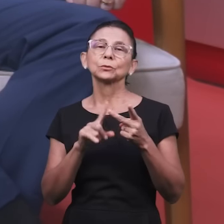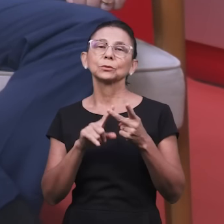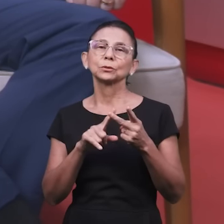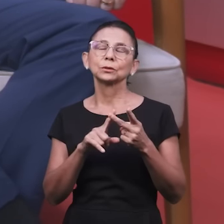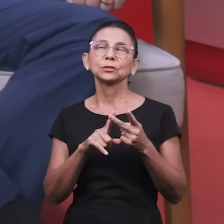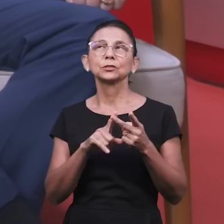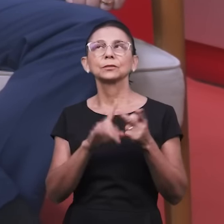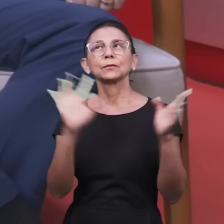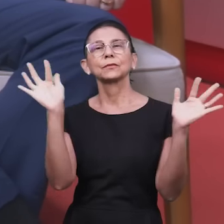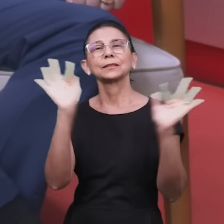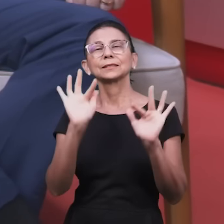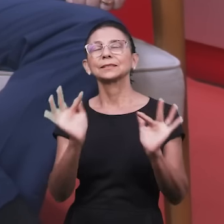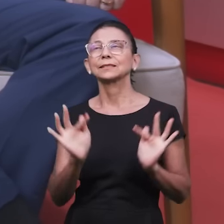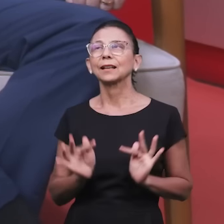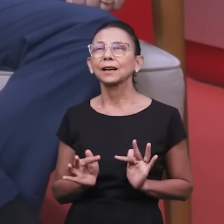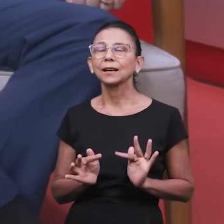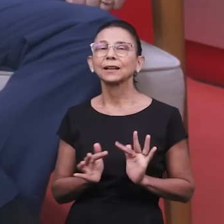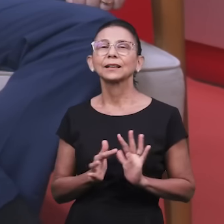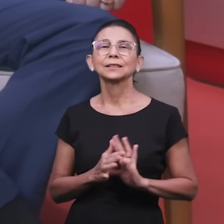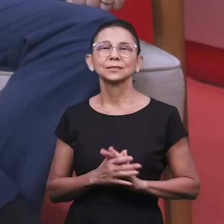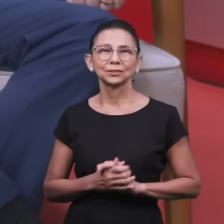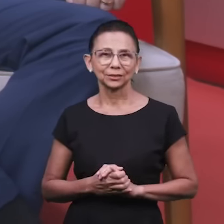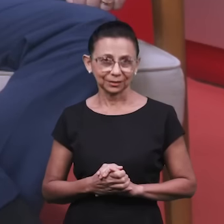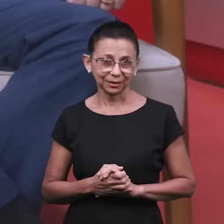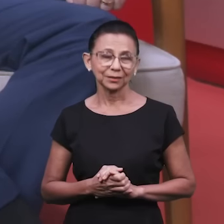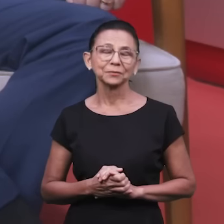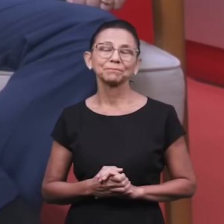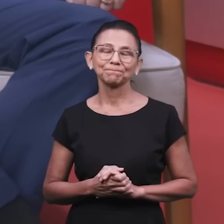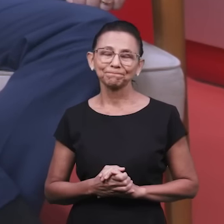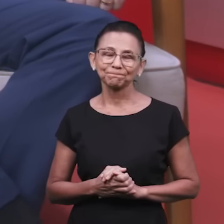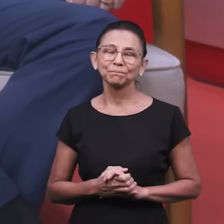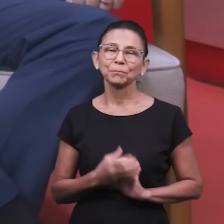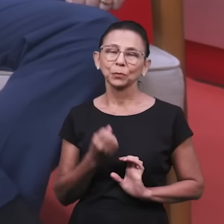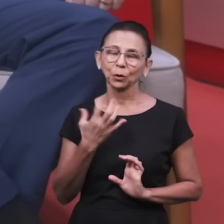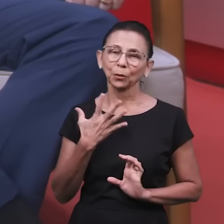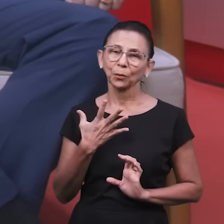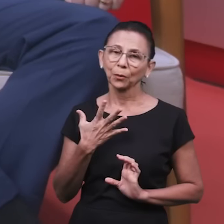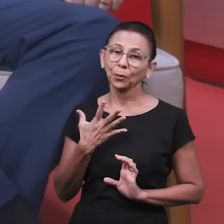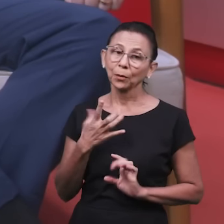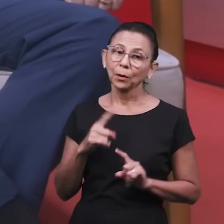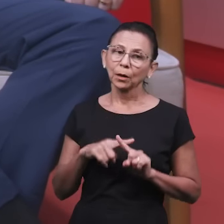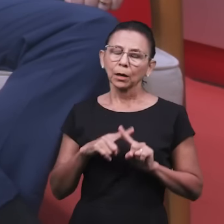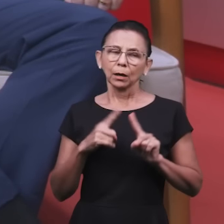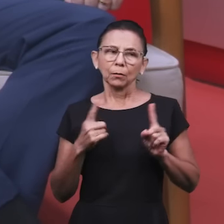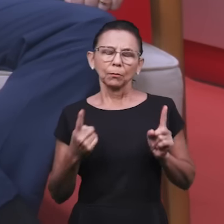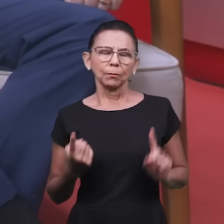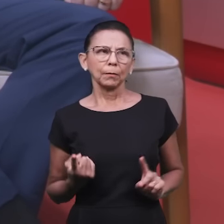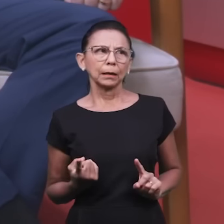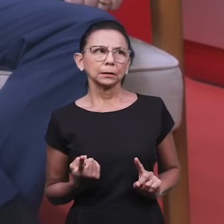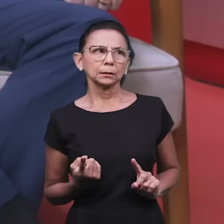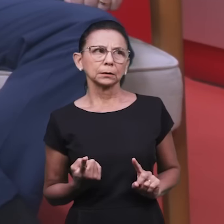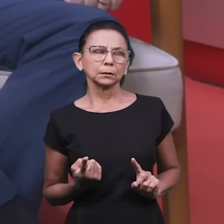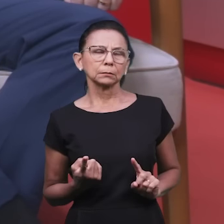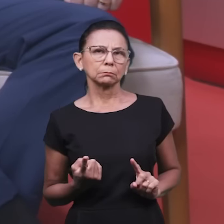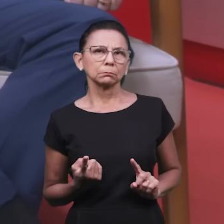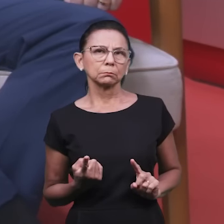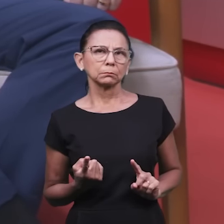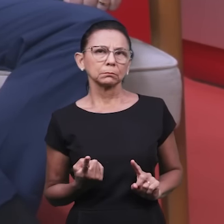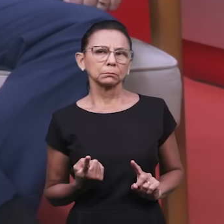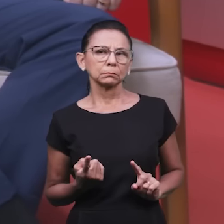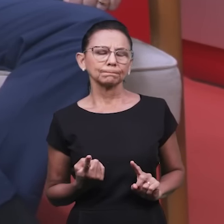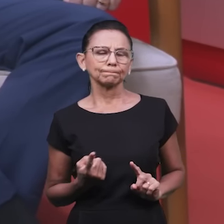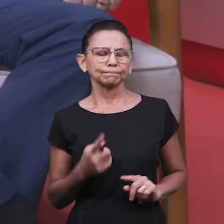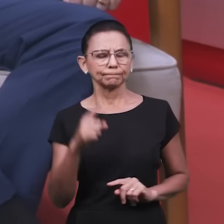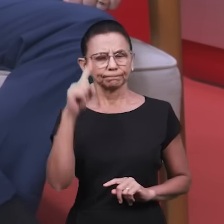mesmo. Não é dar sucesso. Mas, ao mesmo tempo que gostamos disso, resistimos à